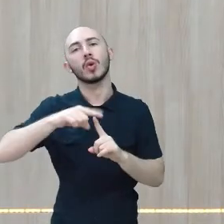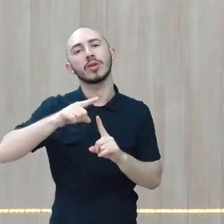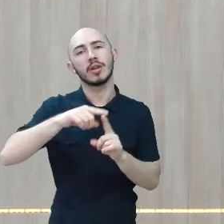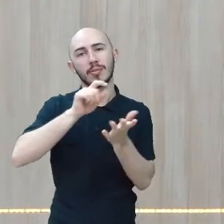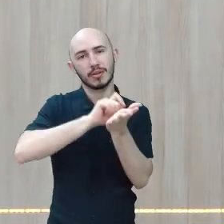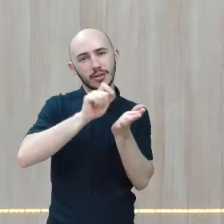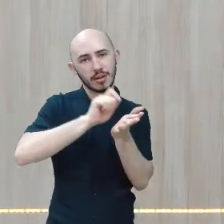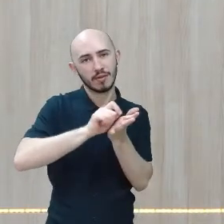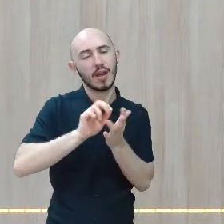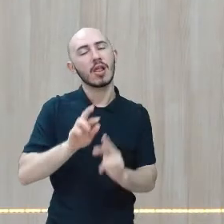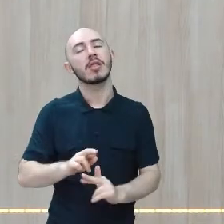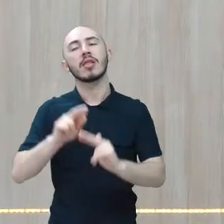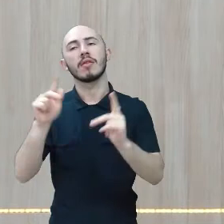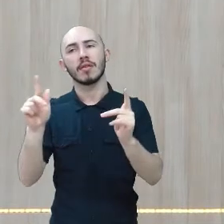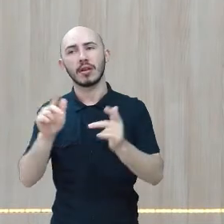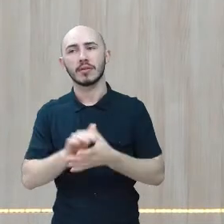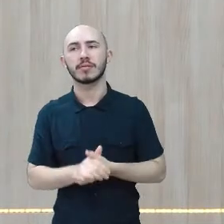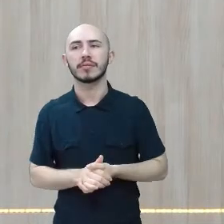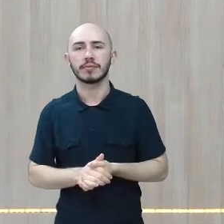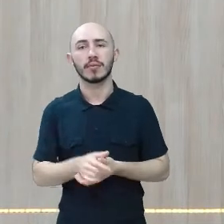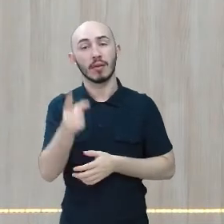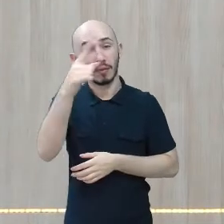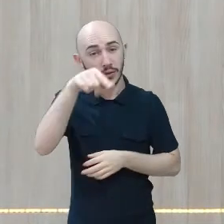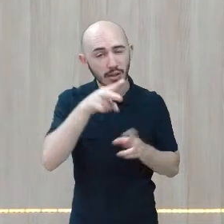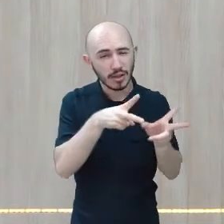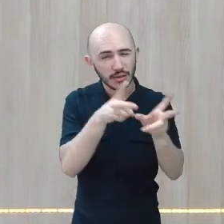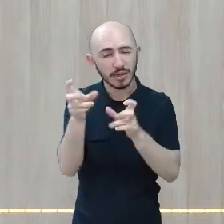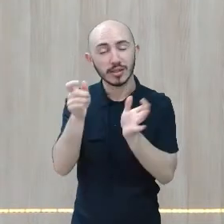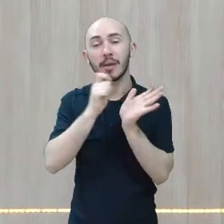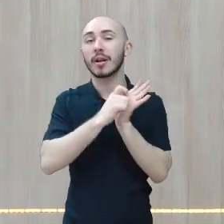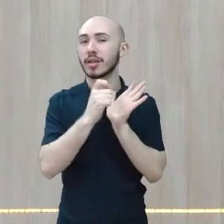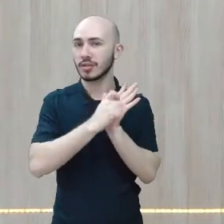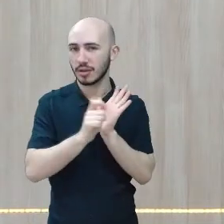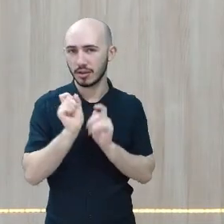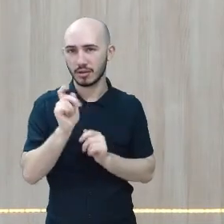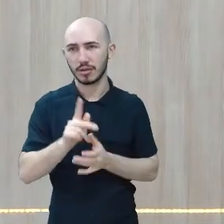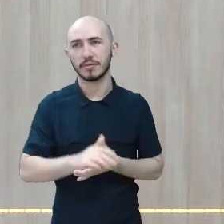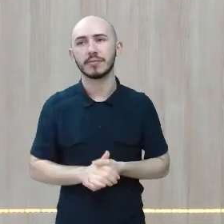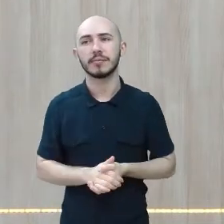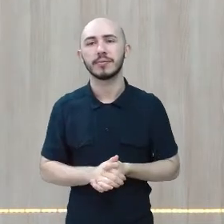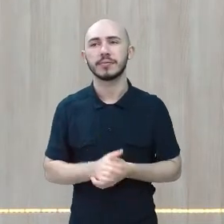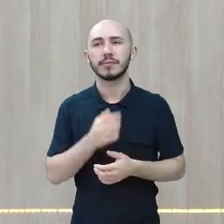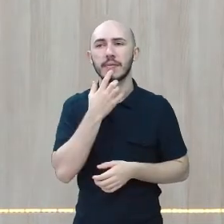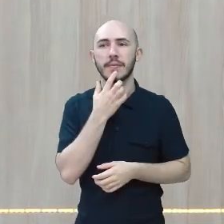da comparação. Percebam na escrita, tá?